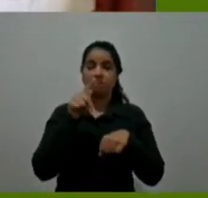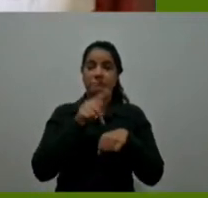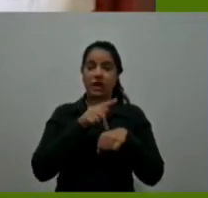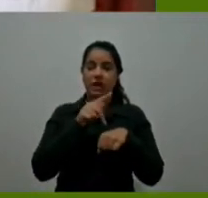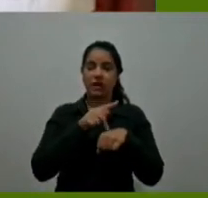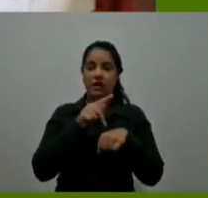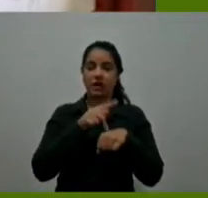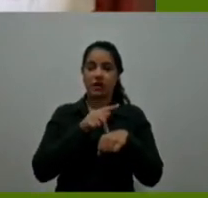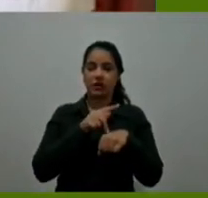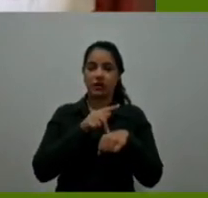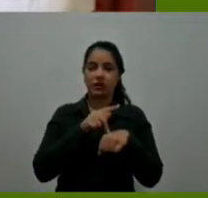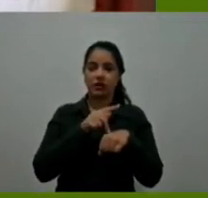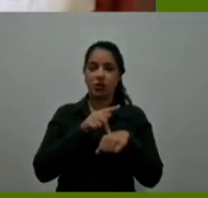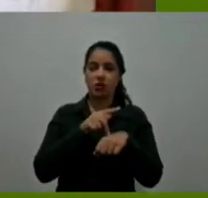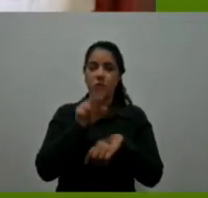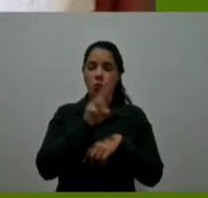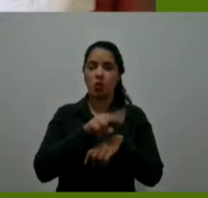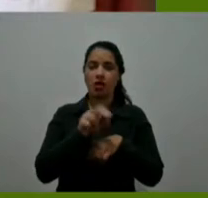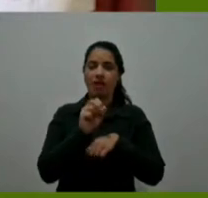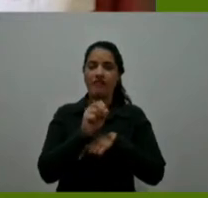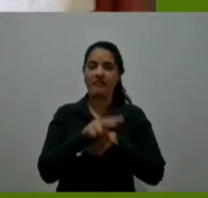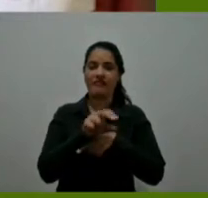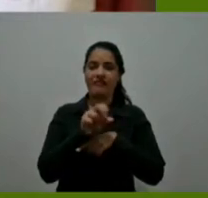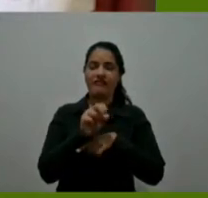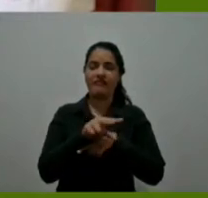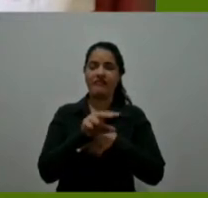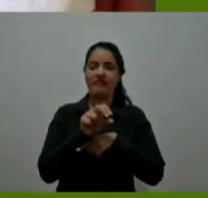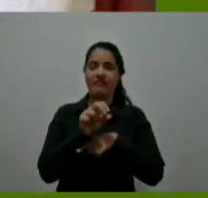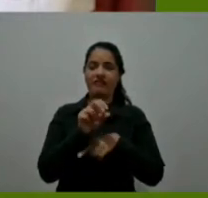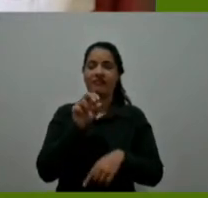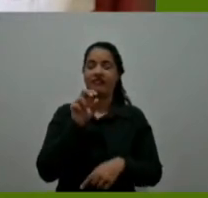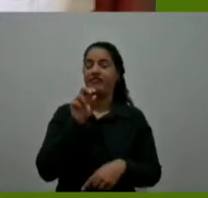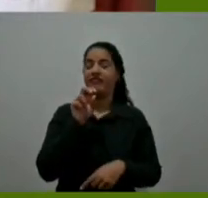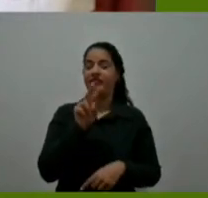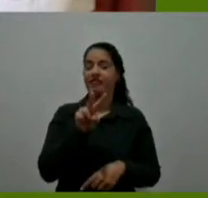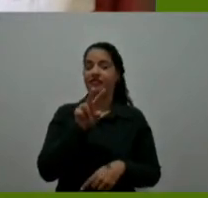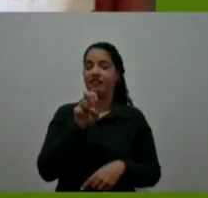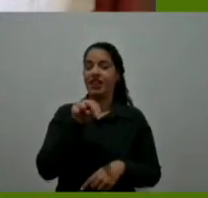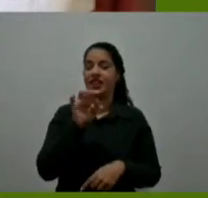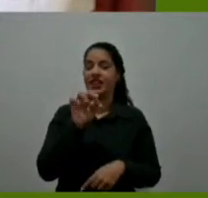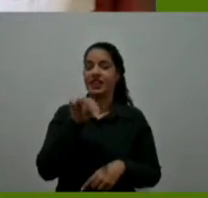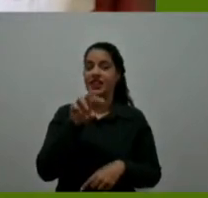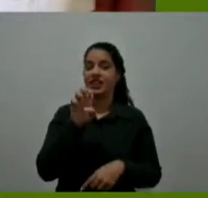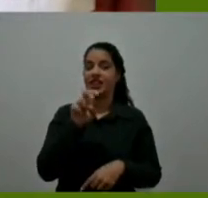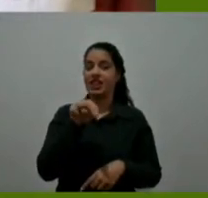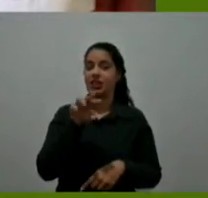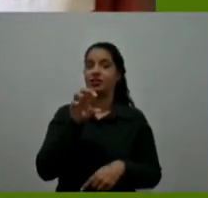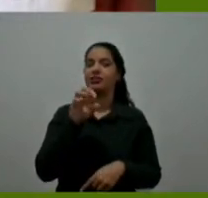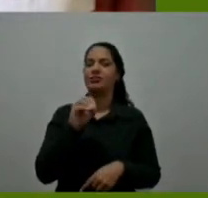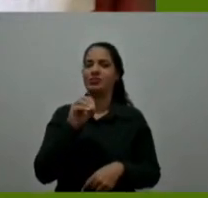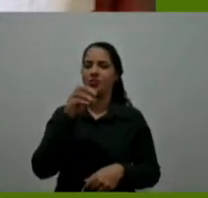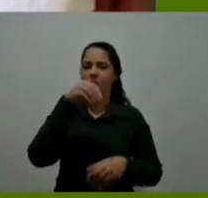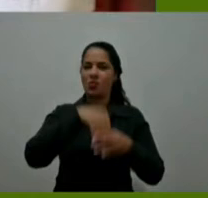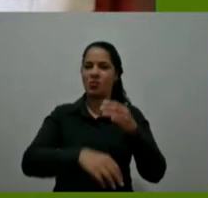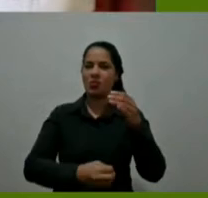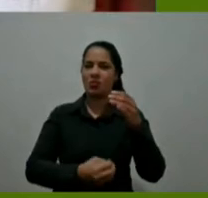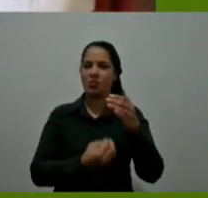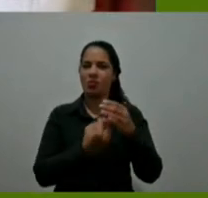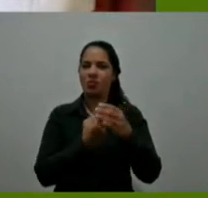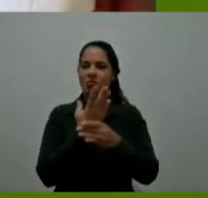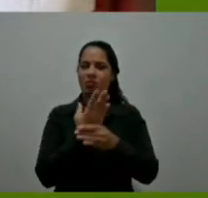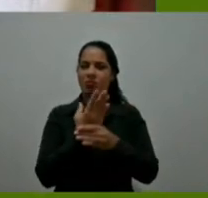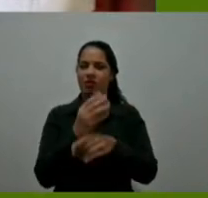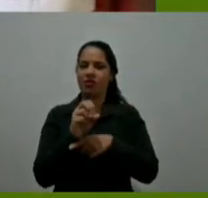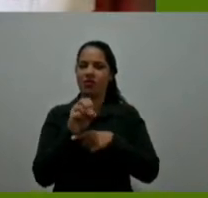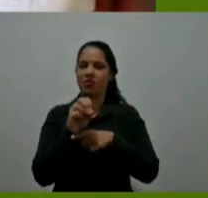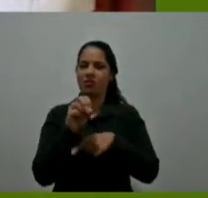de venenos na agricultura. O nosso produto é um produto discriminado, não é? Nós tínhamos que ter um controle maior na